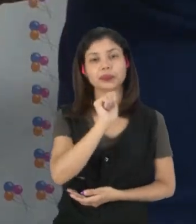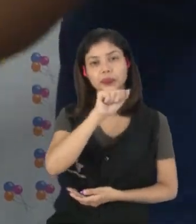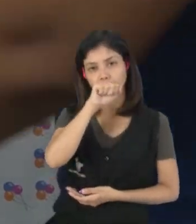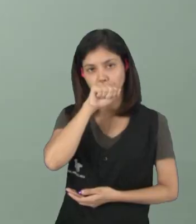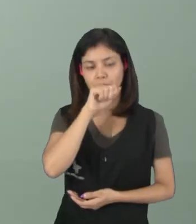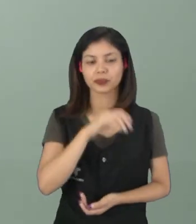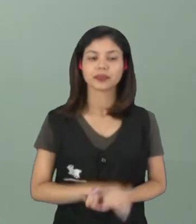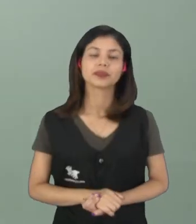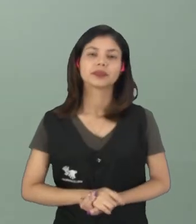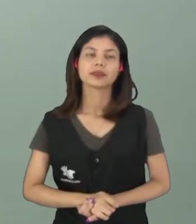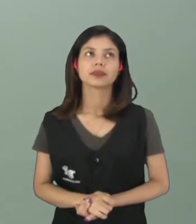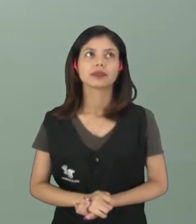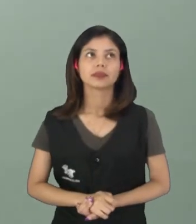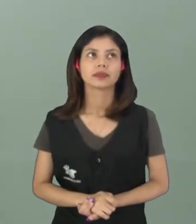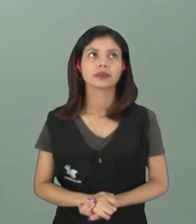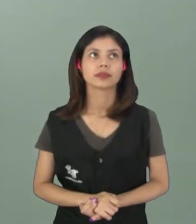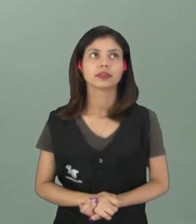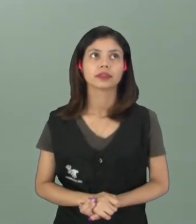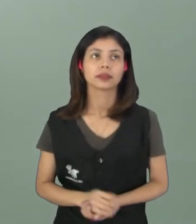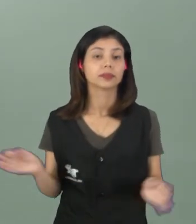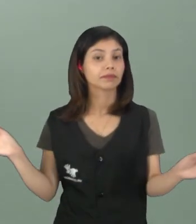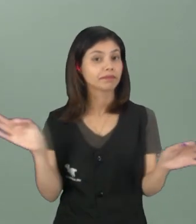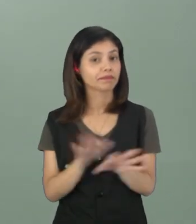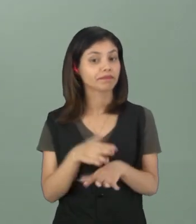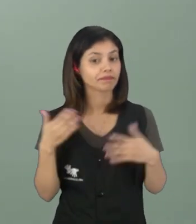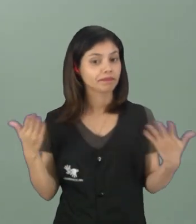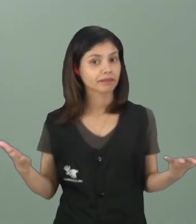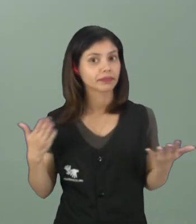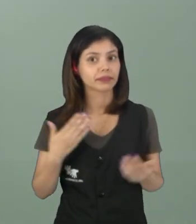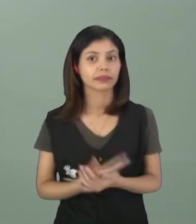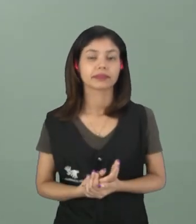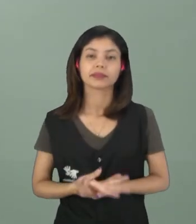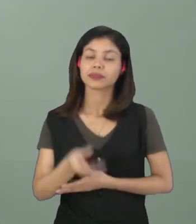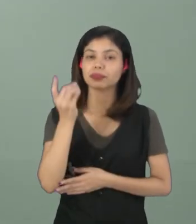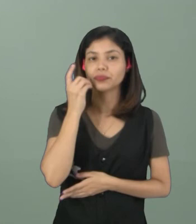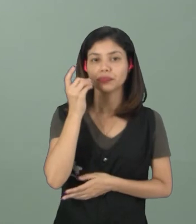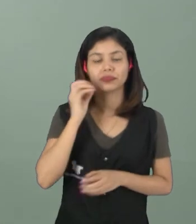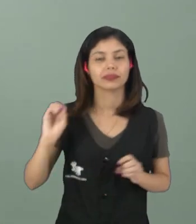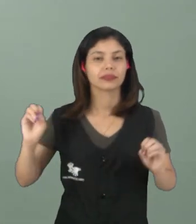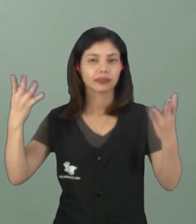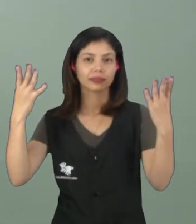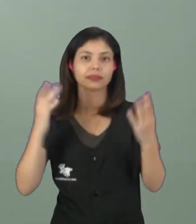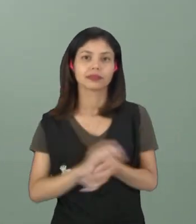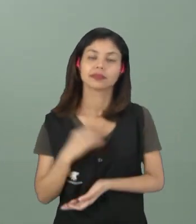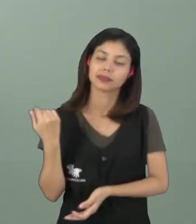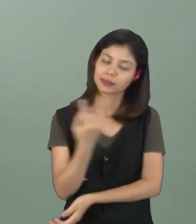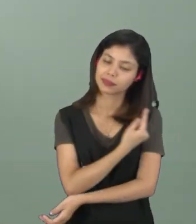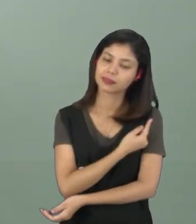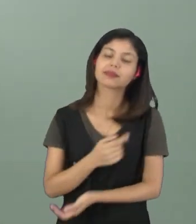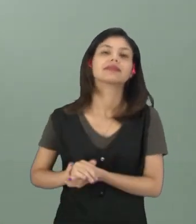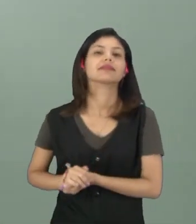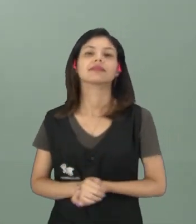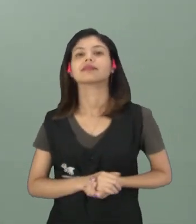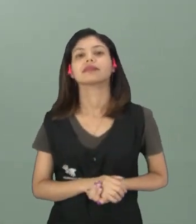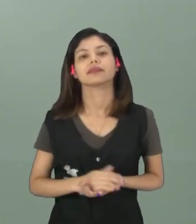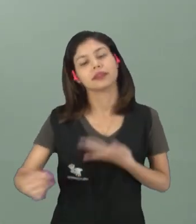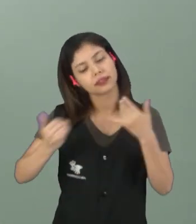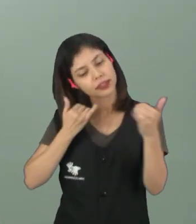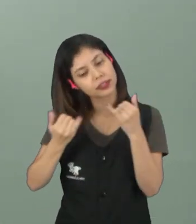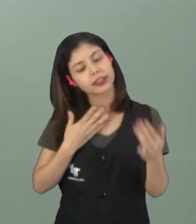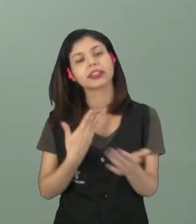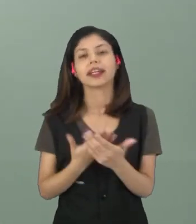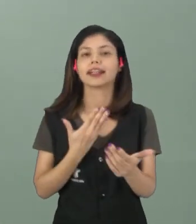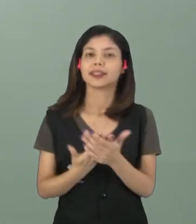mais Ah e assim completamos né as datas comemorativas que nós mais enfatizamos